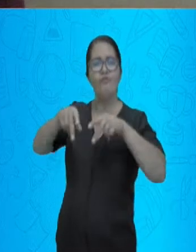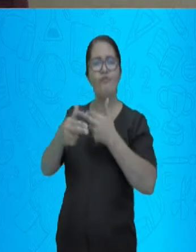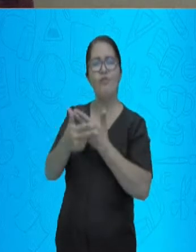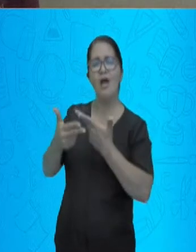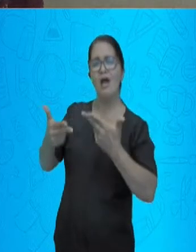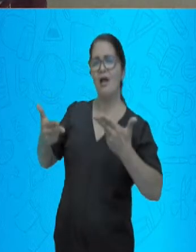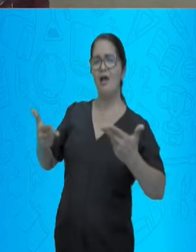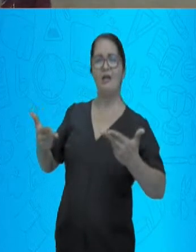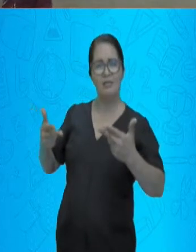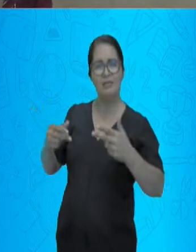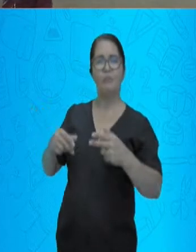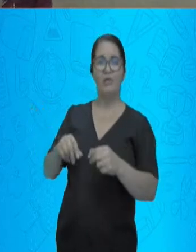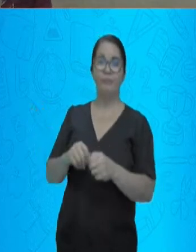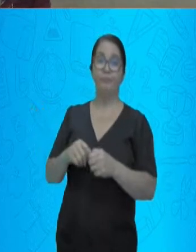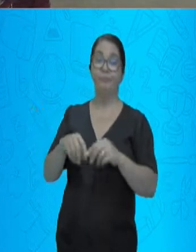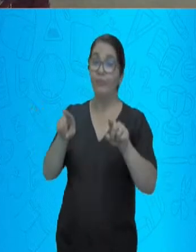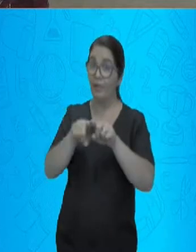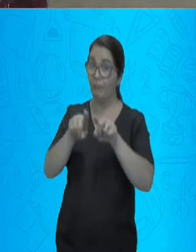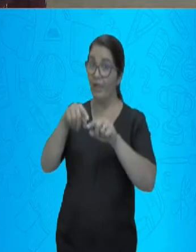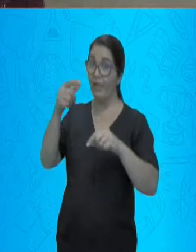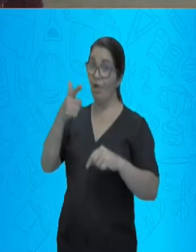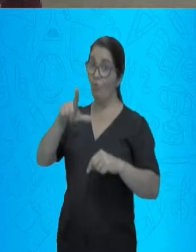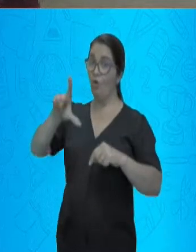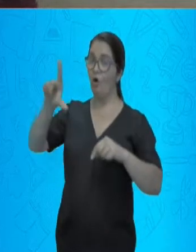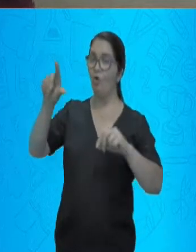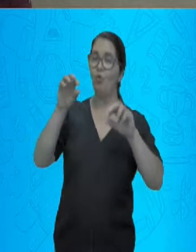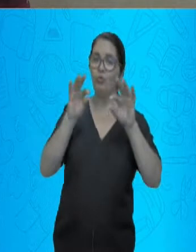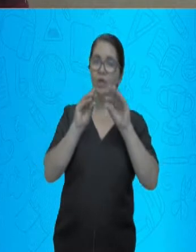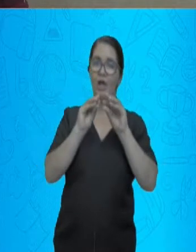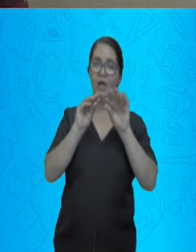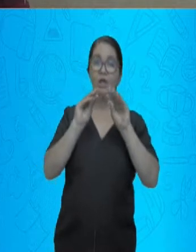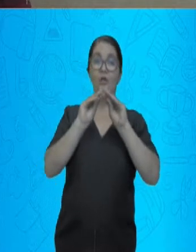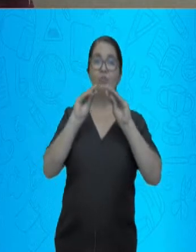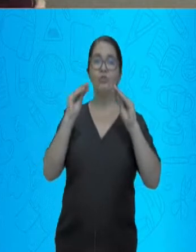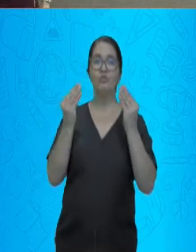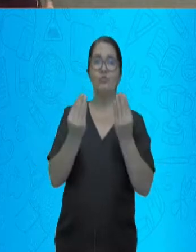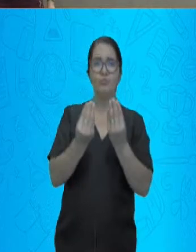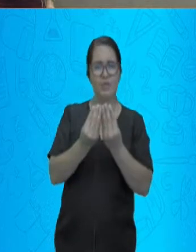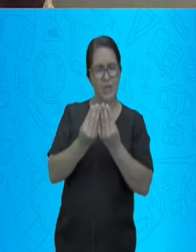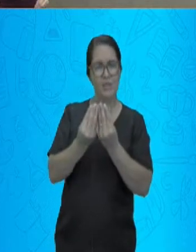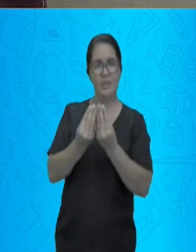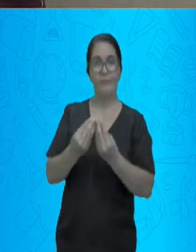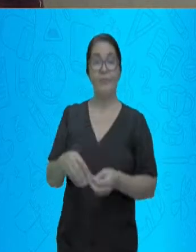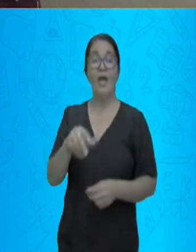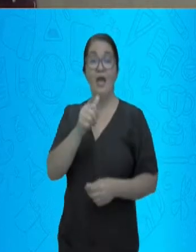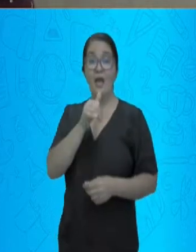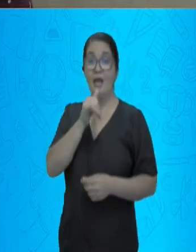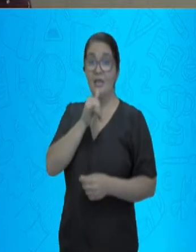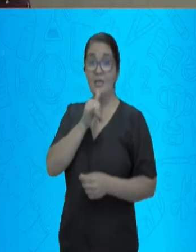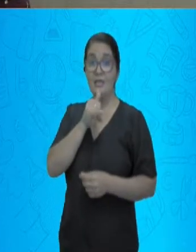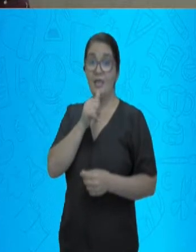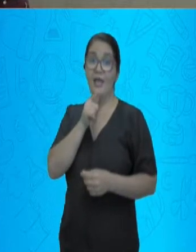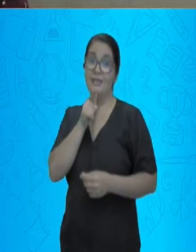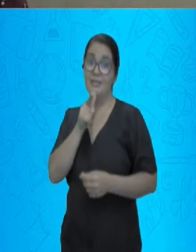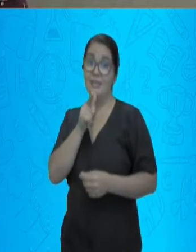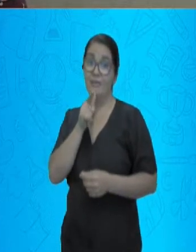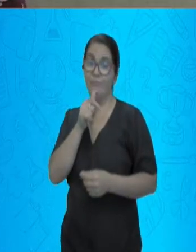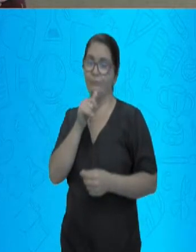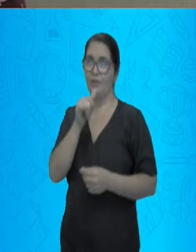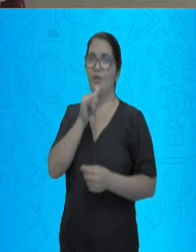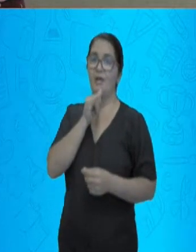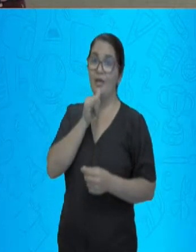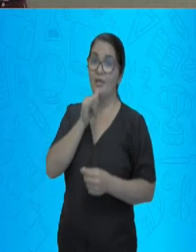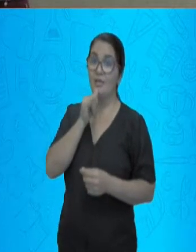substância, ouro. Ouro é uma substância, mas